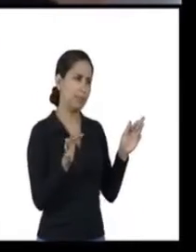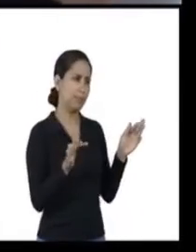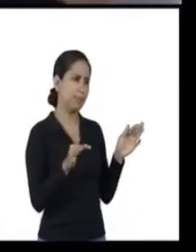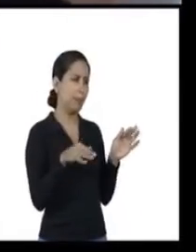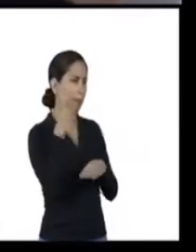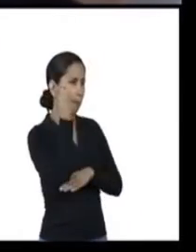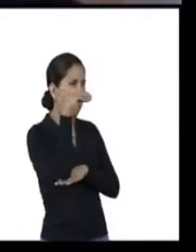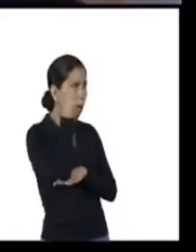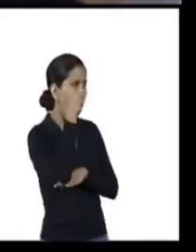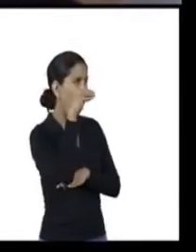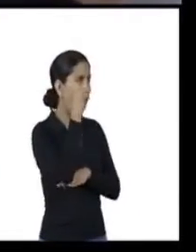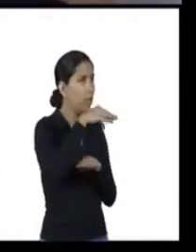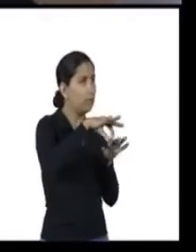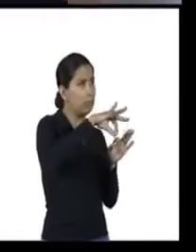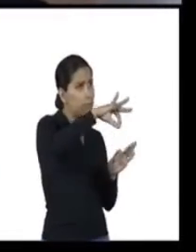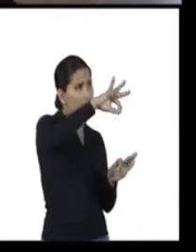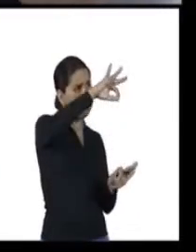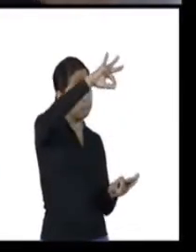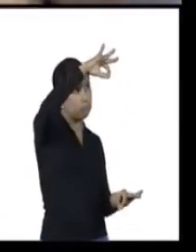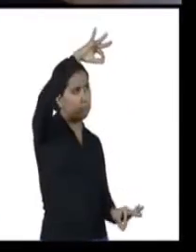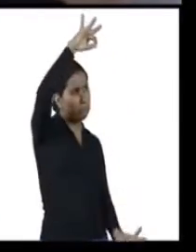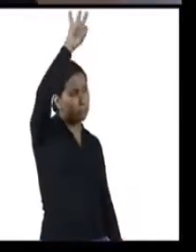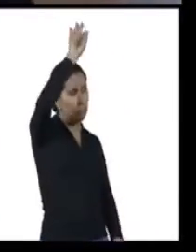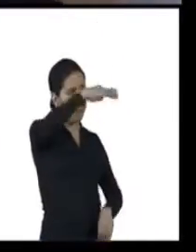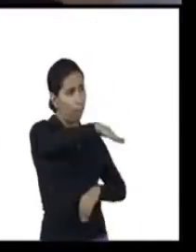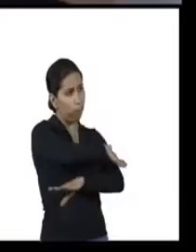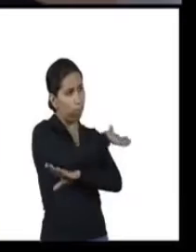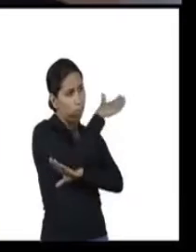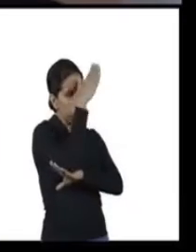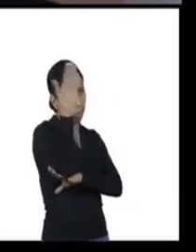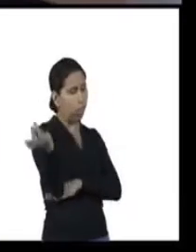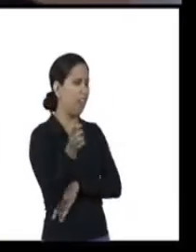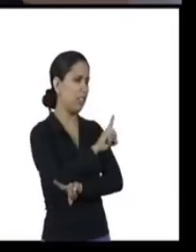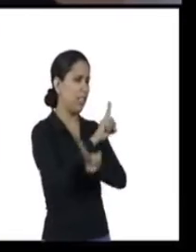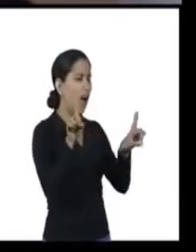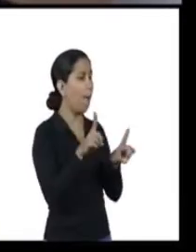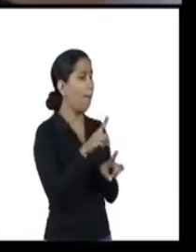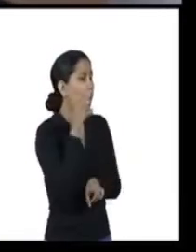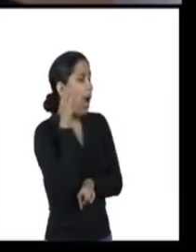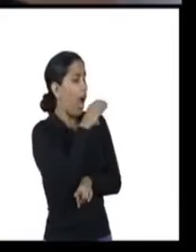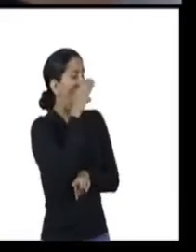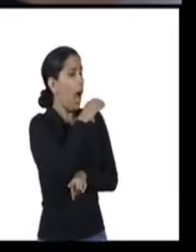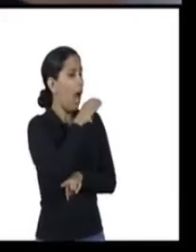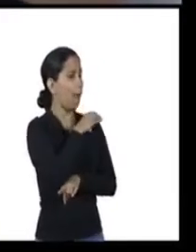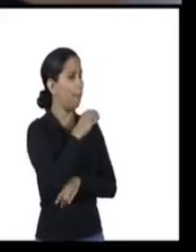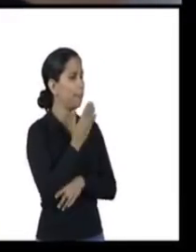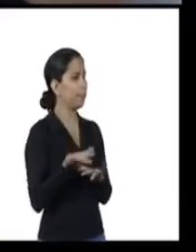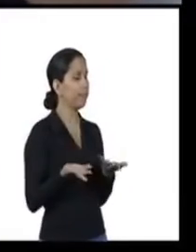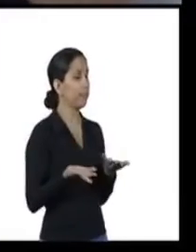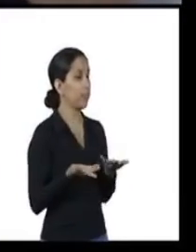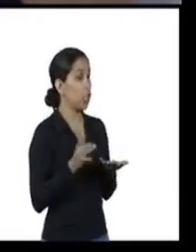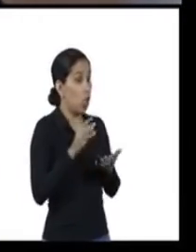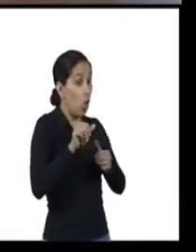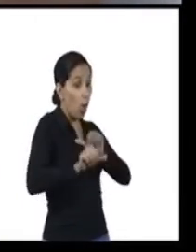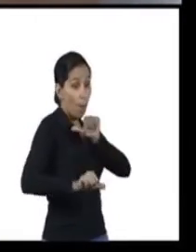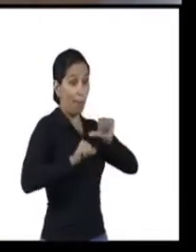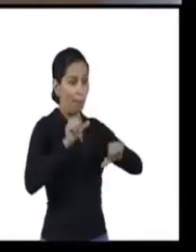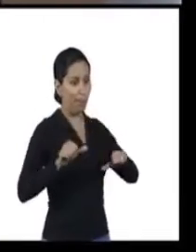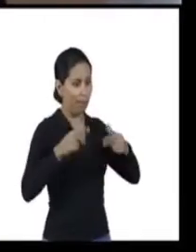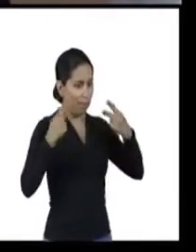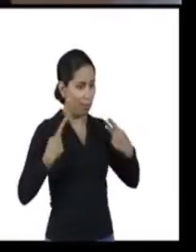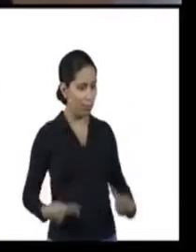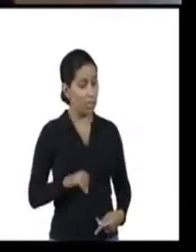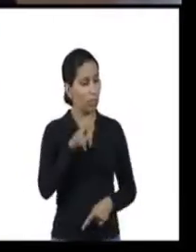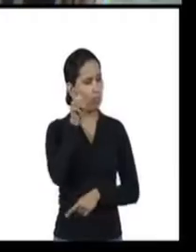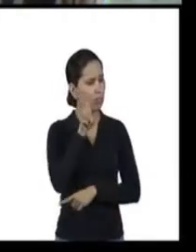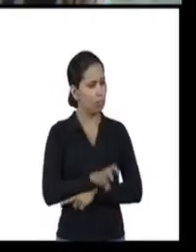nada de ficar horas parados, grandes minutos parados, são micro mesmo, né? A gente fala aí o quê? É mudança de postura. Se eu estou